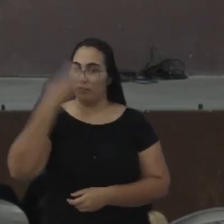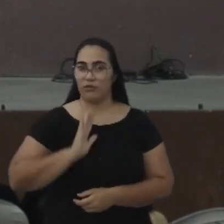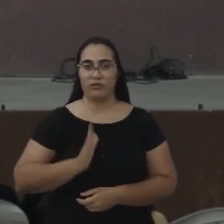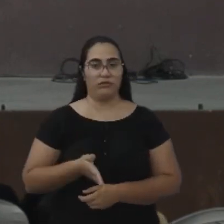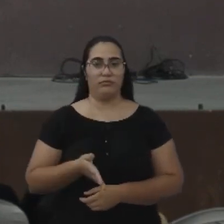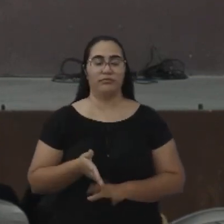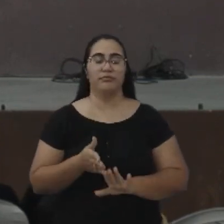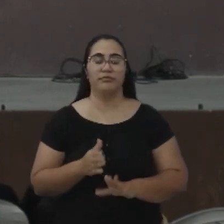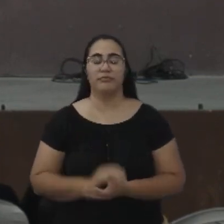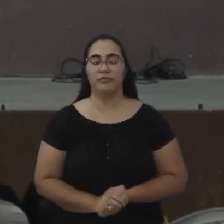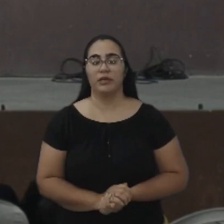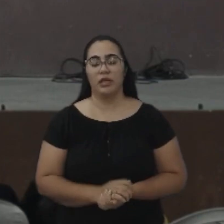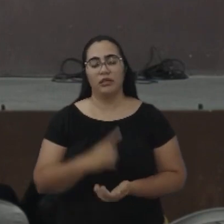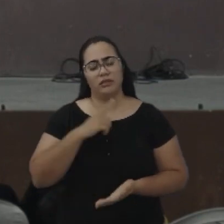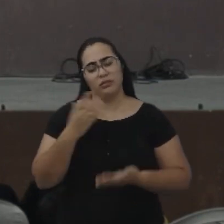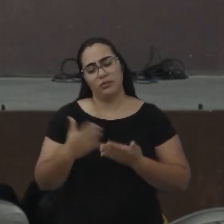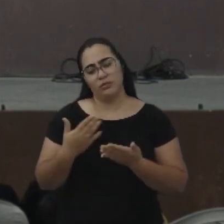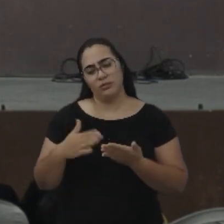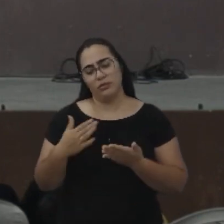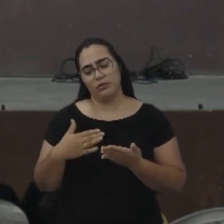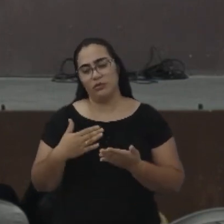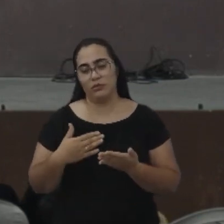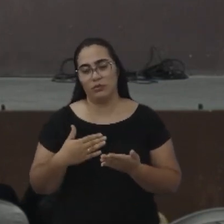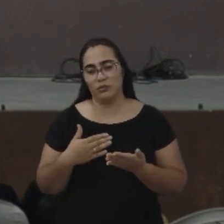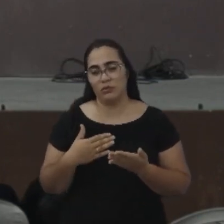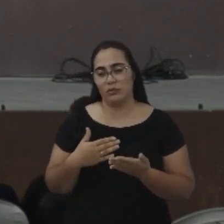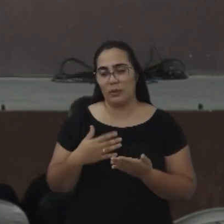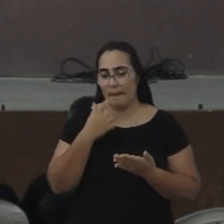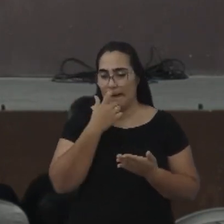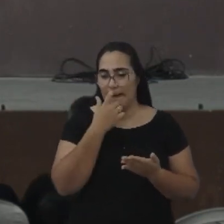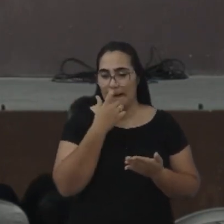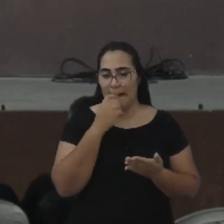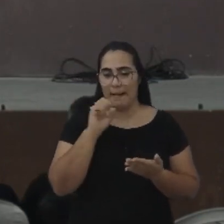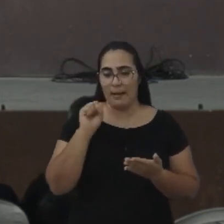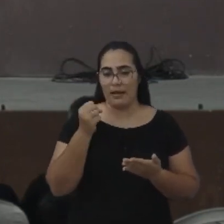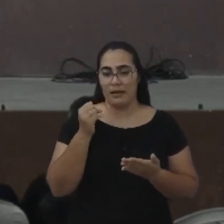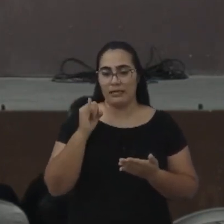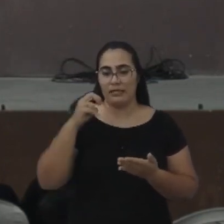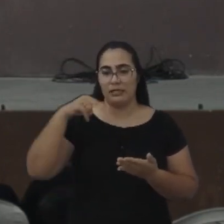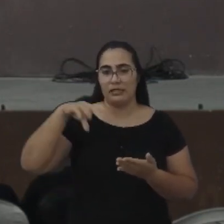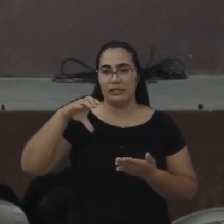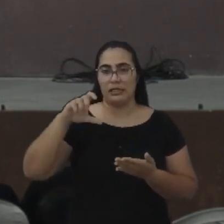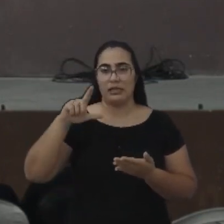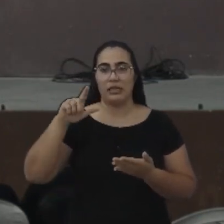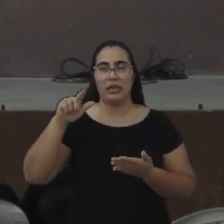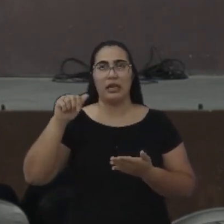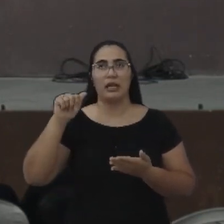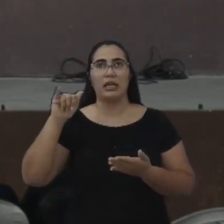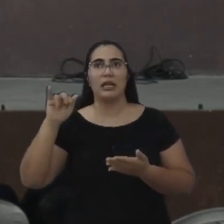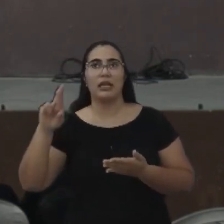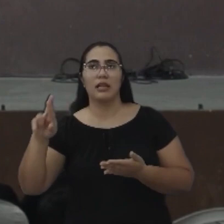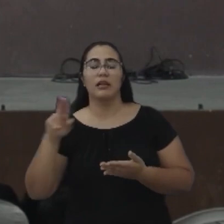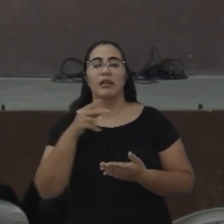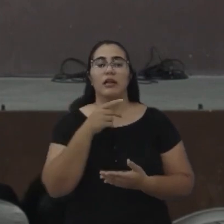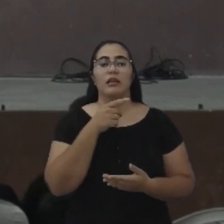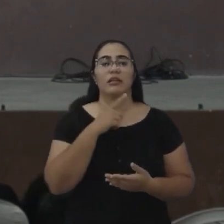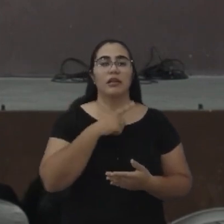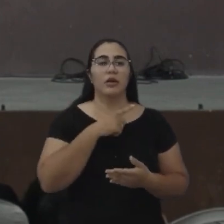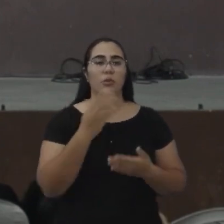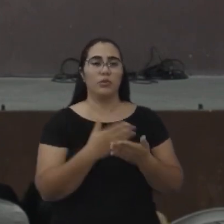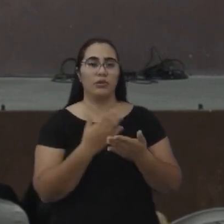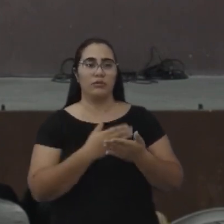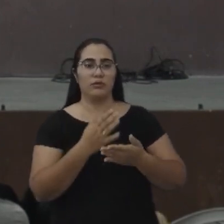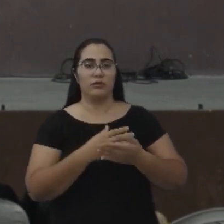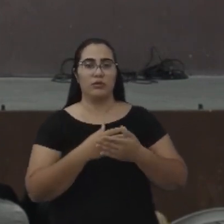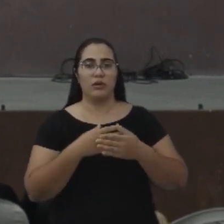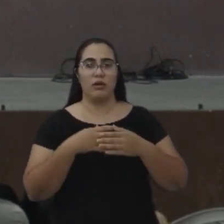Um autor de um livro que se chama Sinclair Ferguson, um livro chamado Sermão do Monte, ele diz o seguinte no comentário, ele faz o